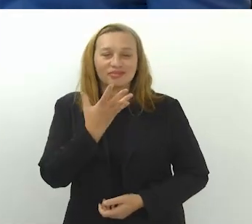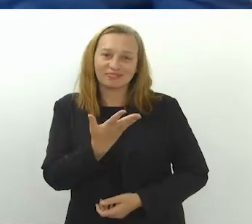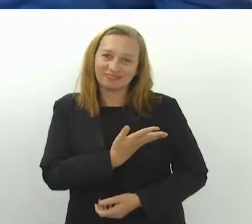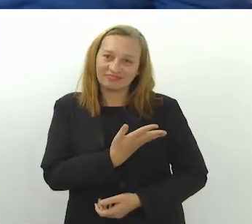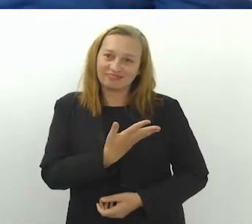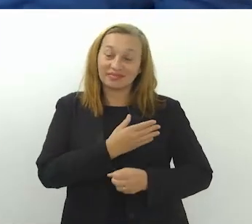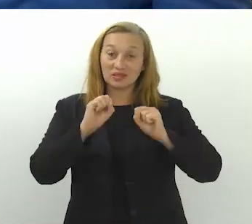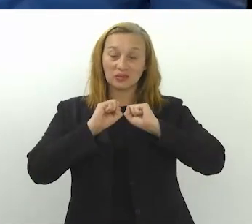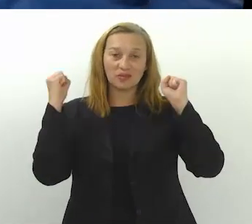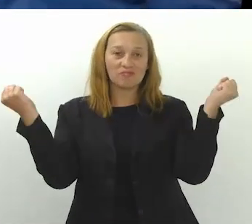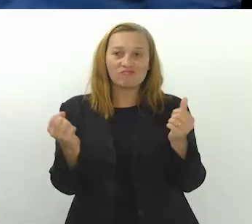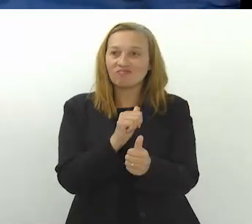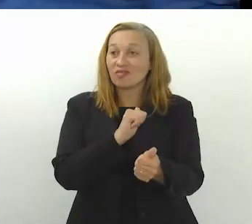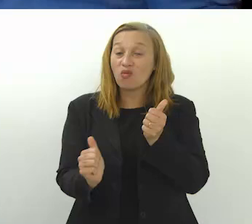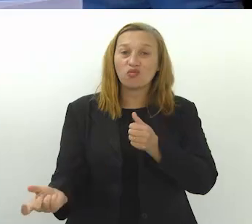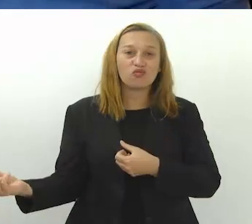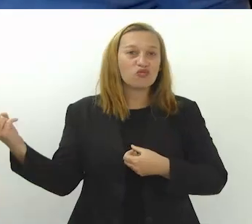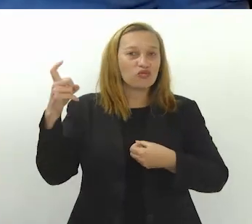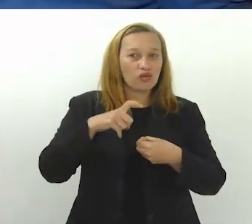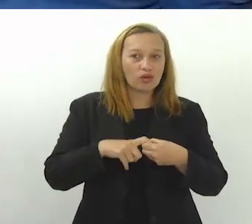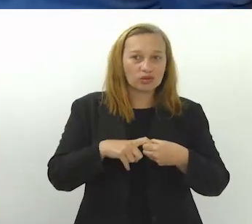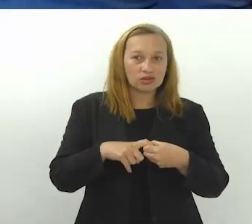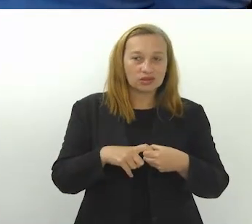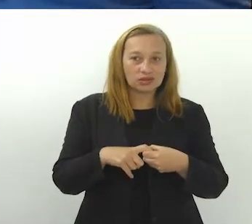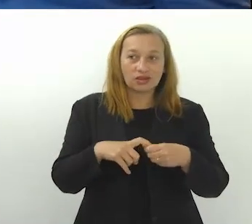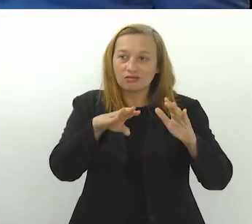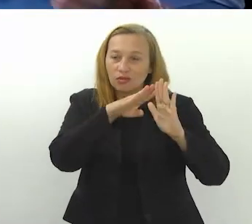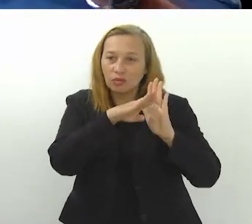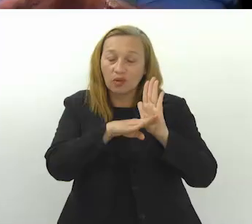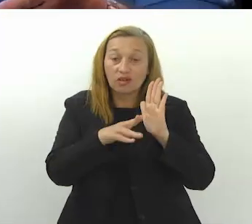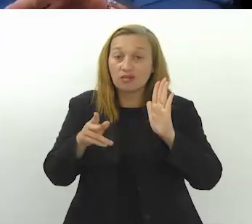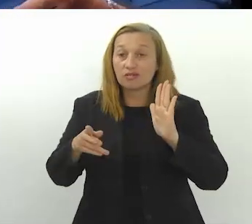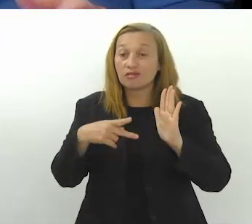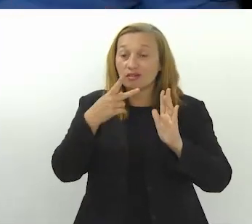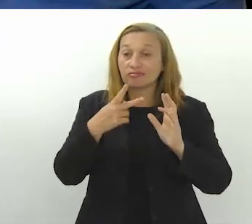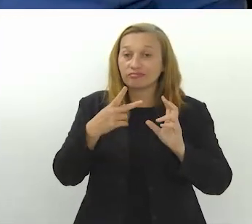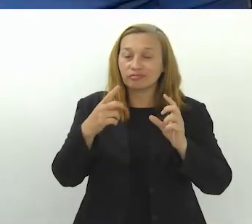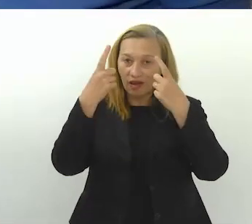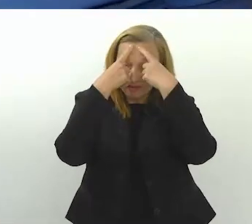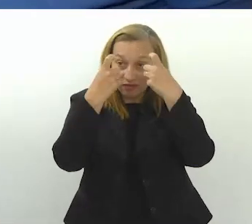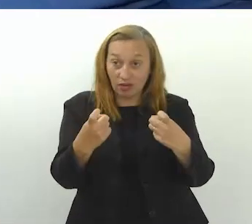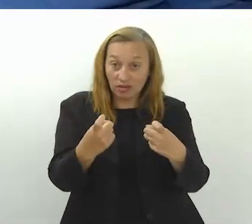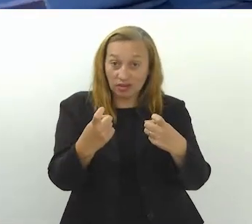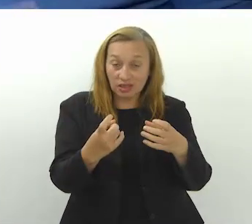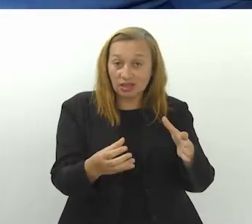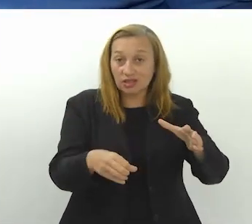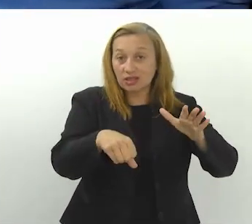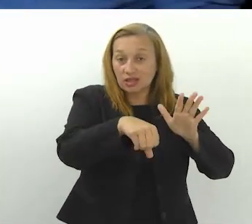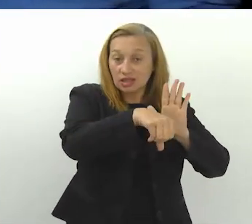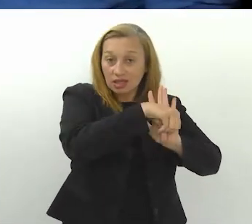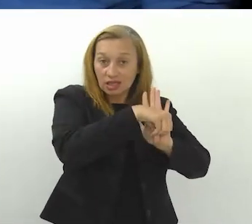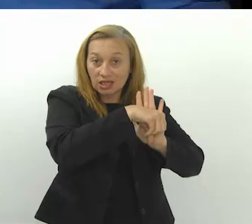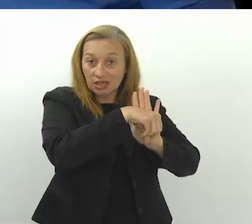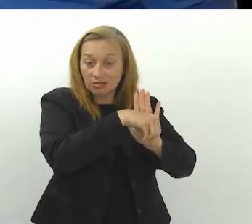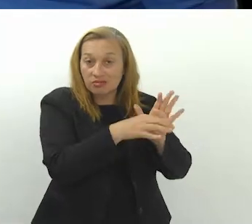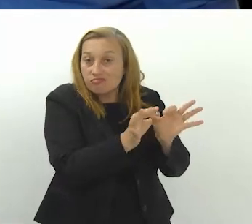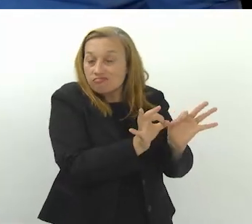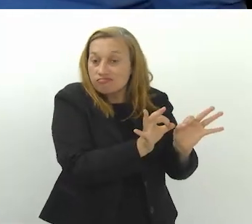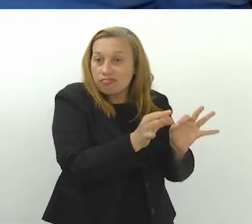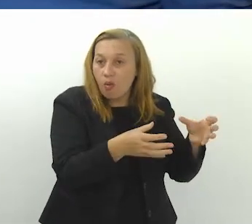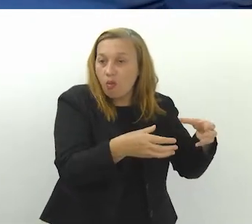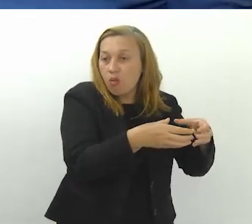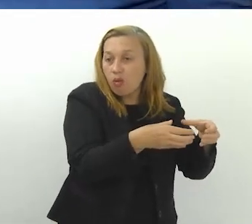Muito bem, meus amigos do Arena Esportiva, estamos de volta com o programa tratando da violência das chamadas facções organizadas e